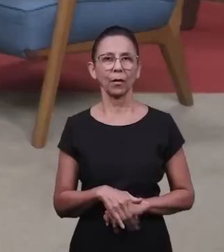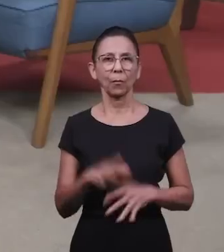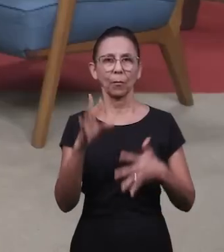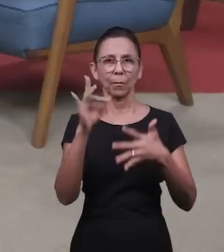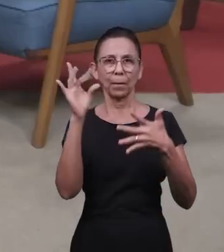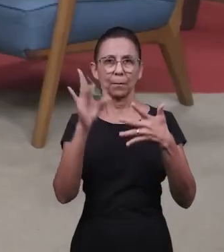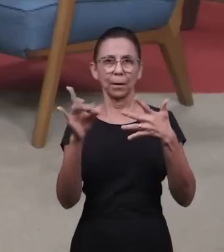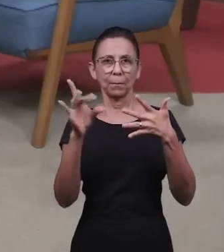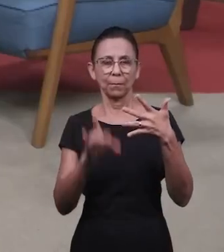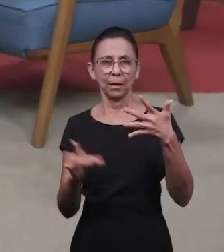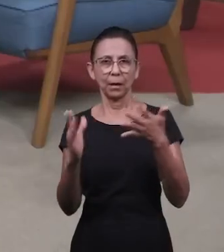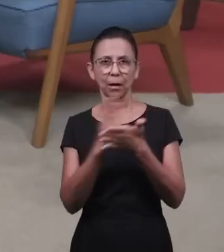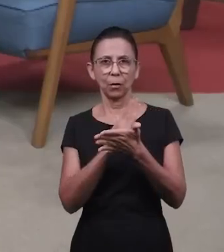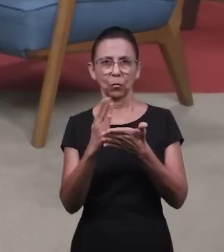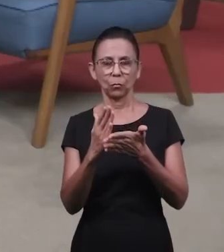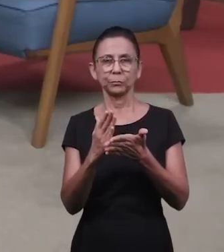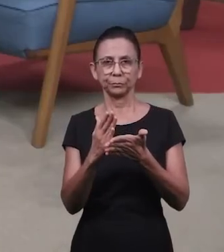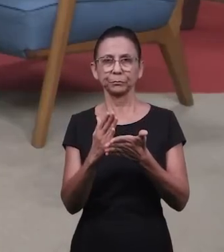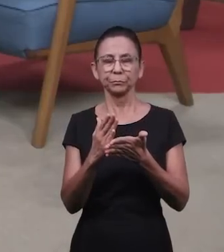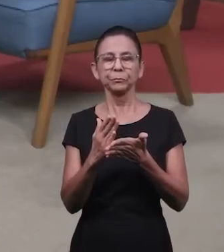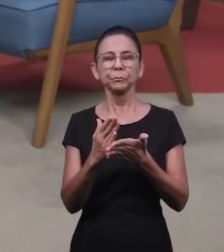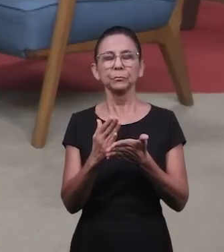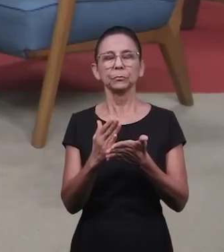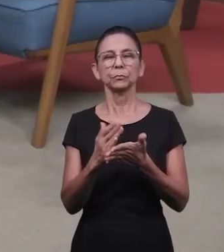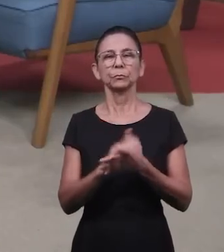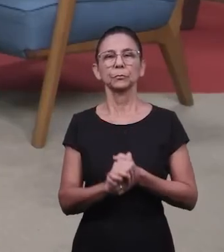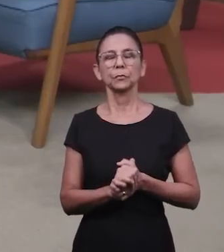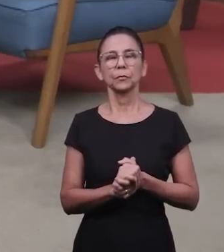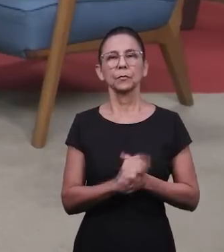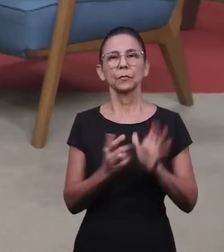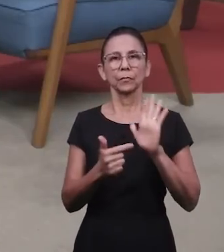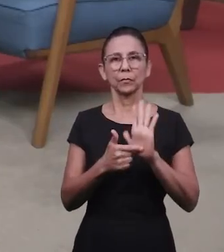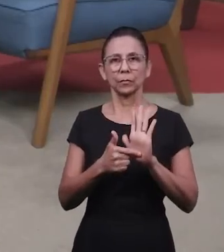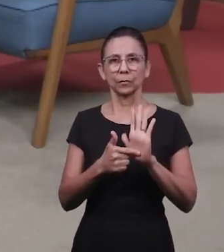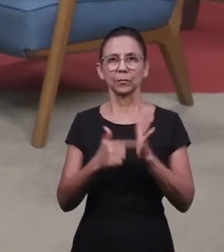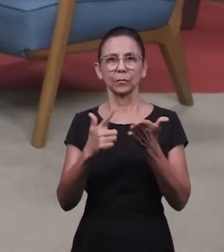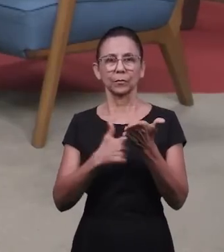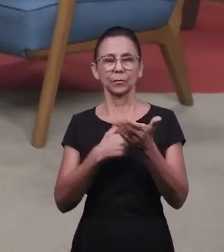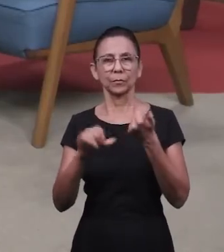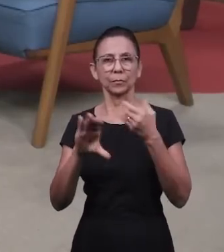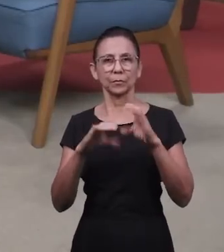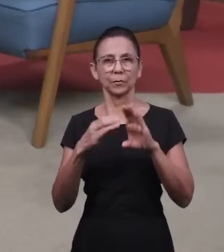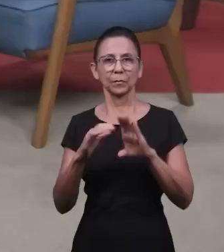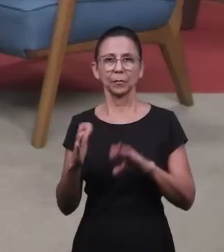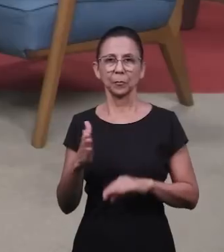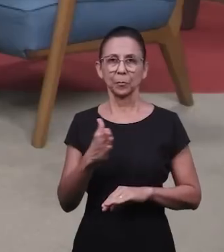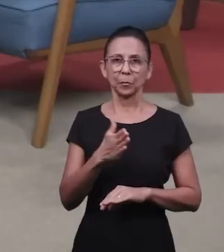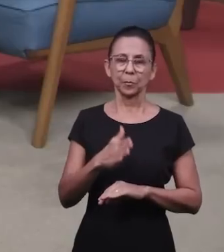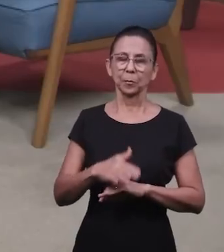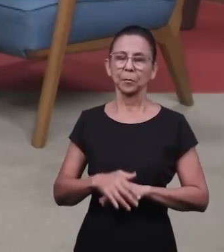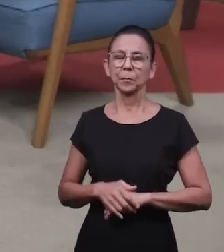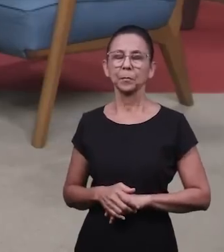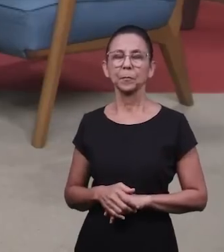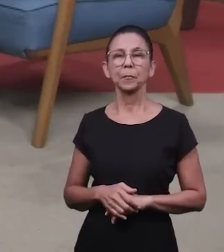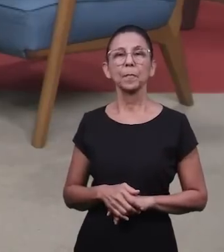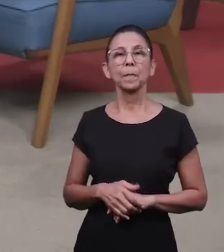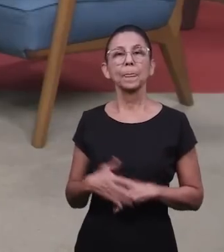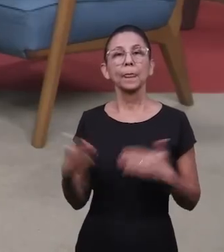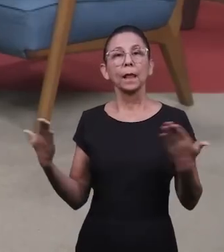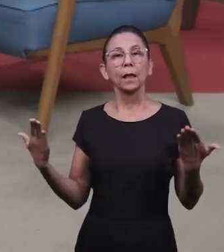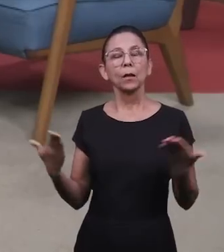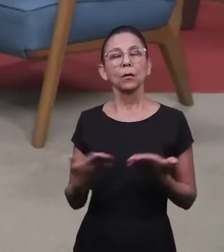alguns tópicos do livro de Cantares, mas um outro ensinamento do livro de Cantares é a compreensão do